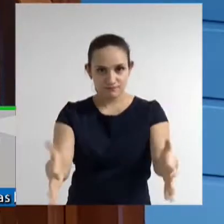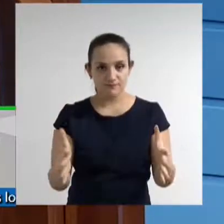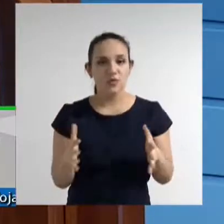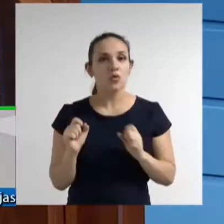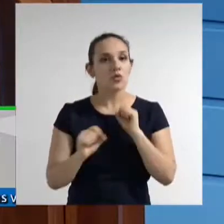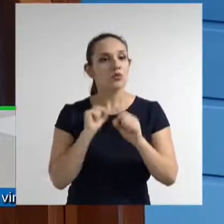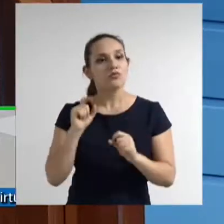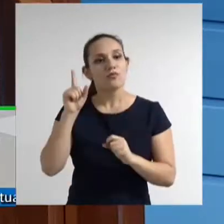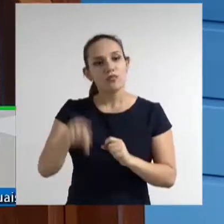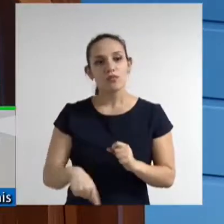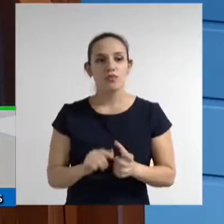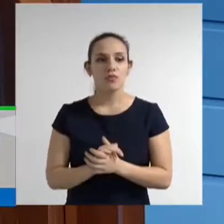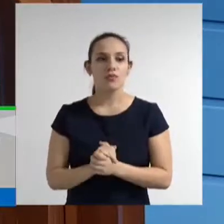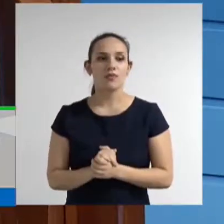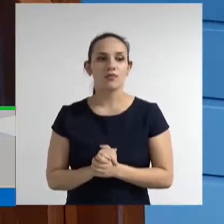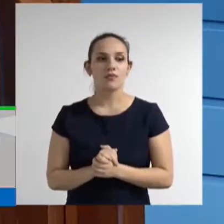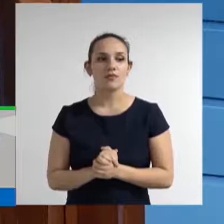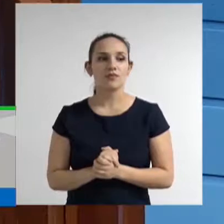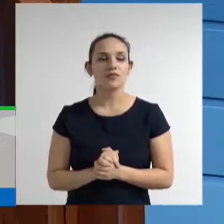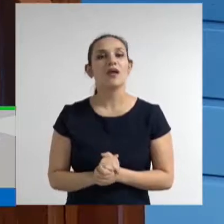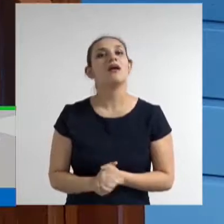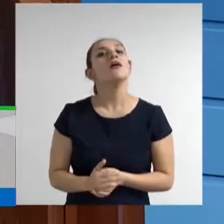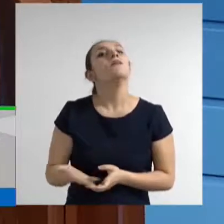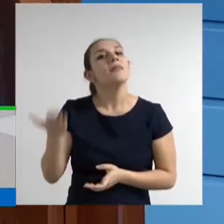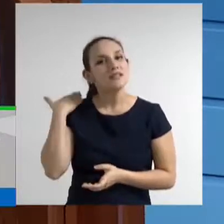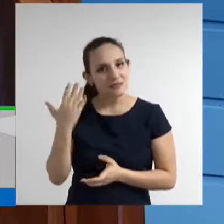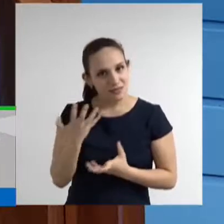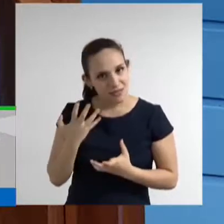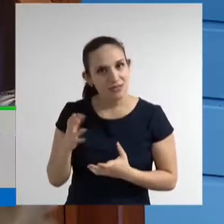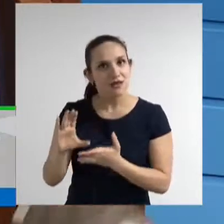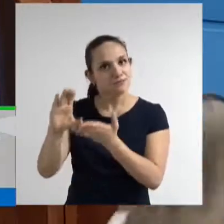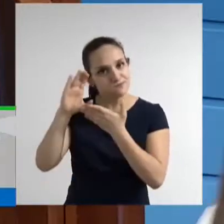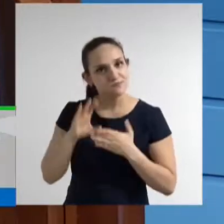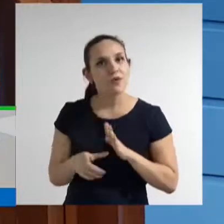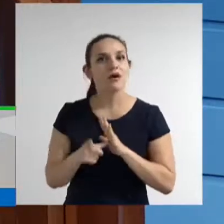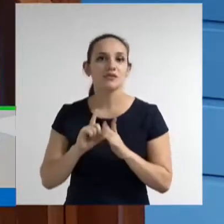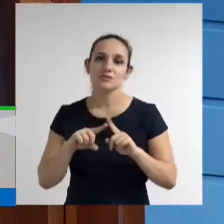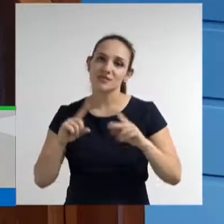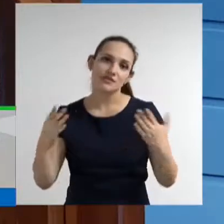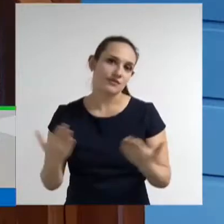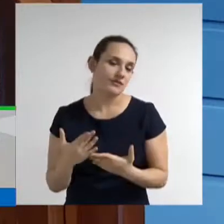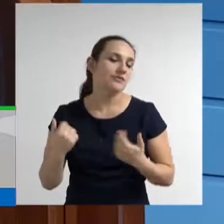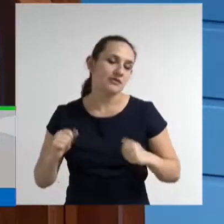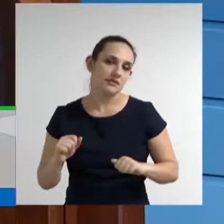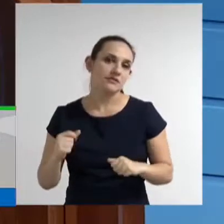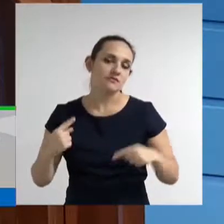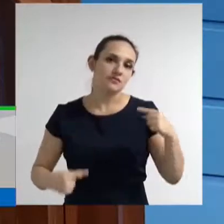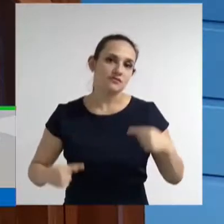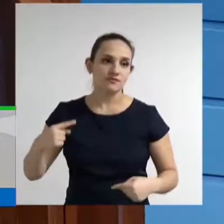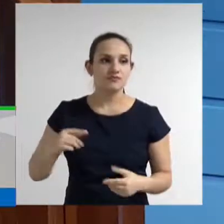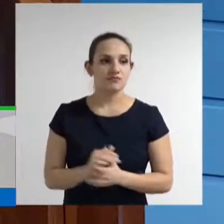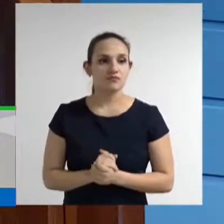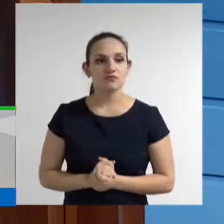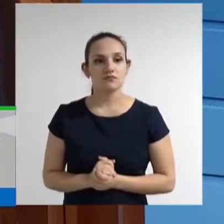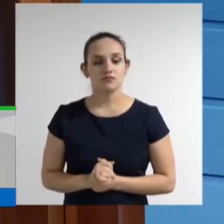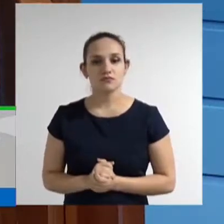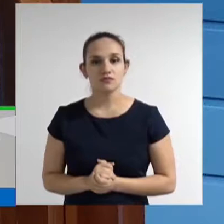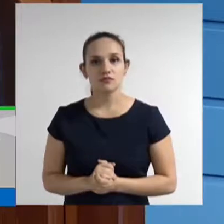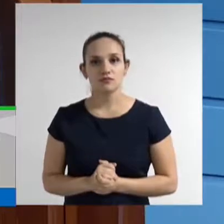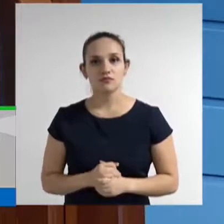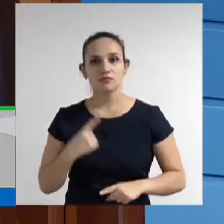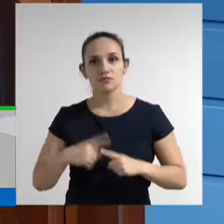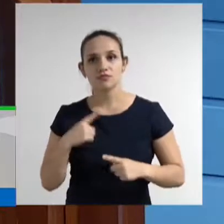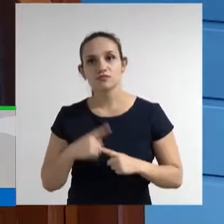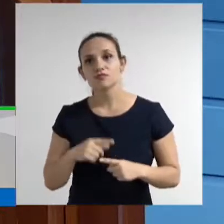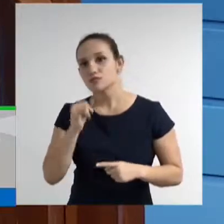esperava, evidentemente, que esse recurso fosse liberado antes, mas nós temos que levar em consideração aqui também que, em função